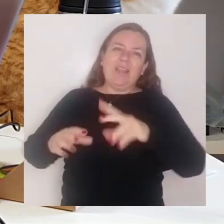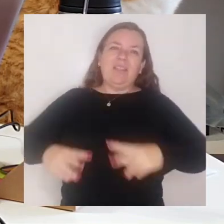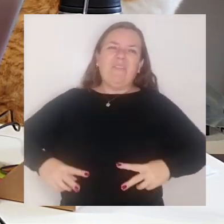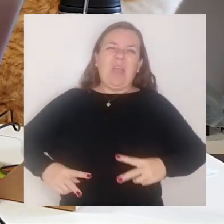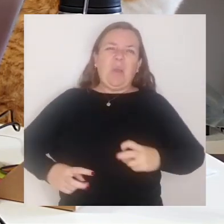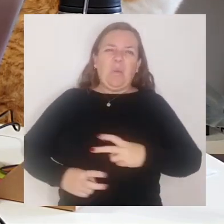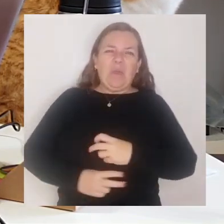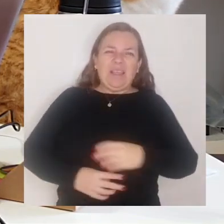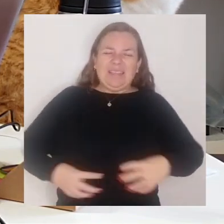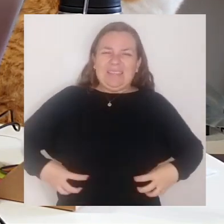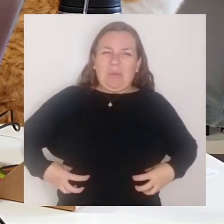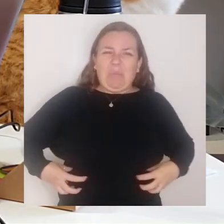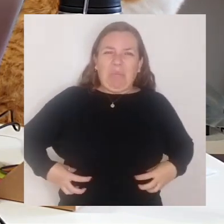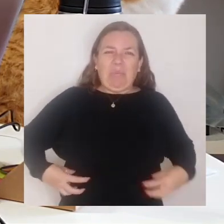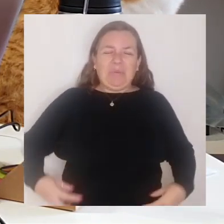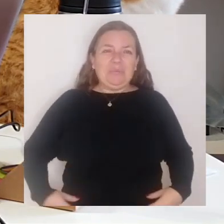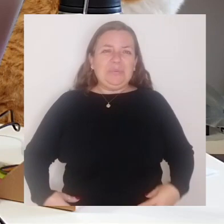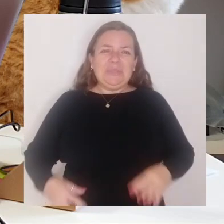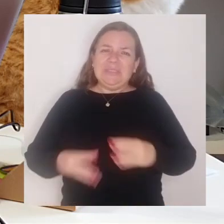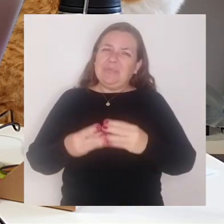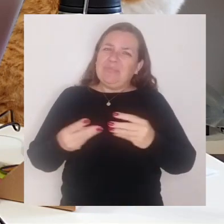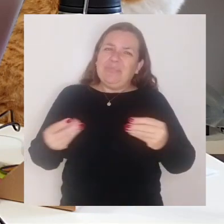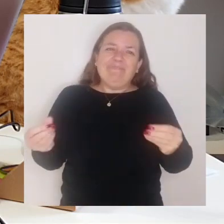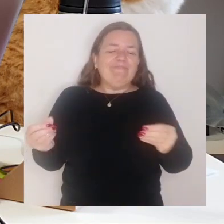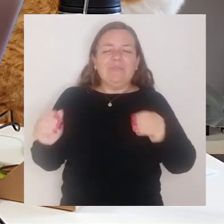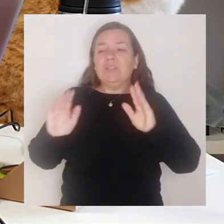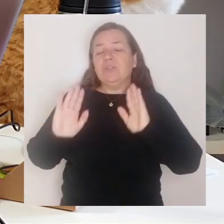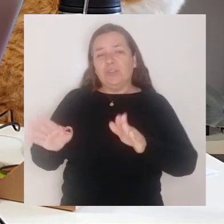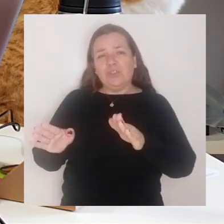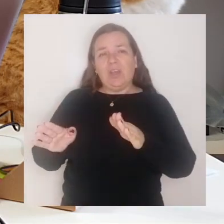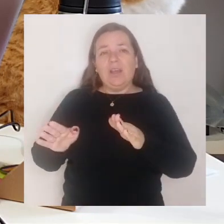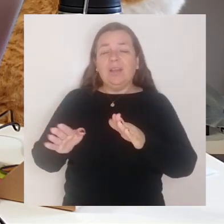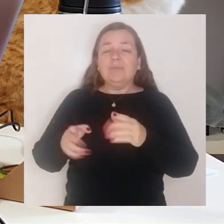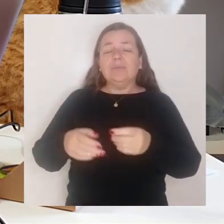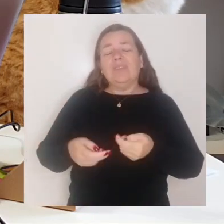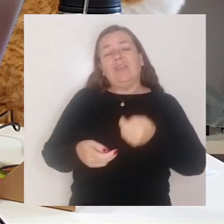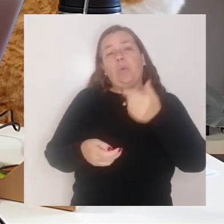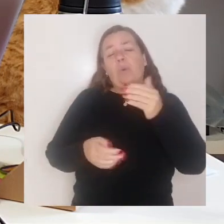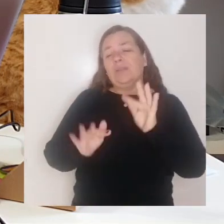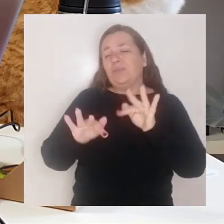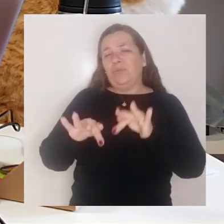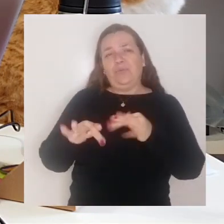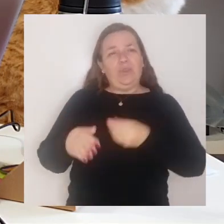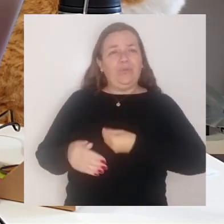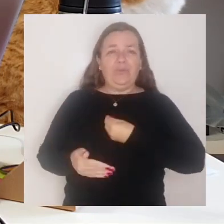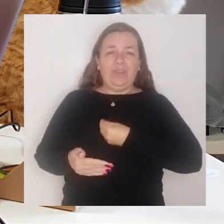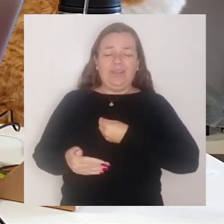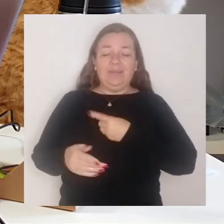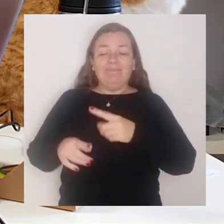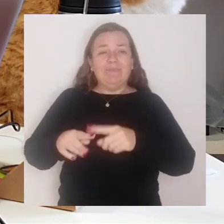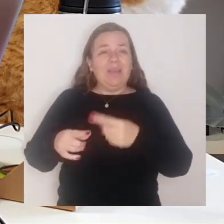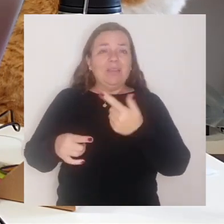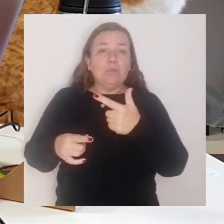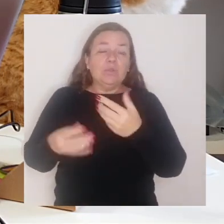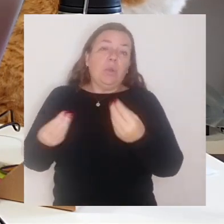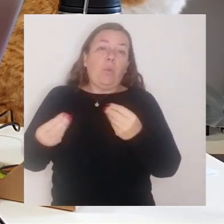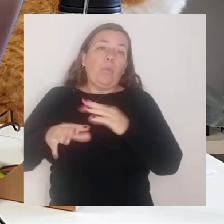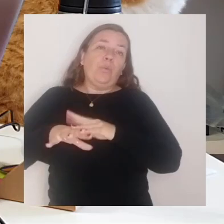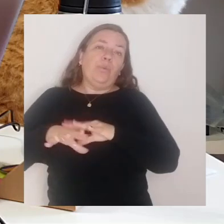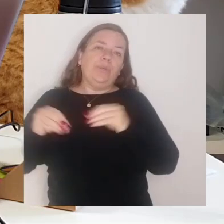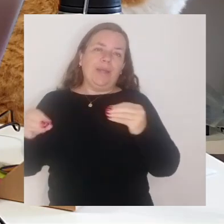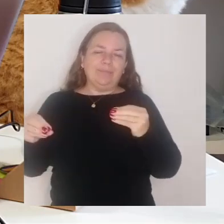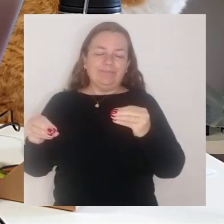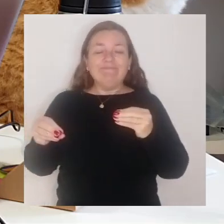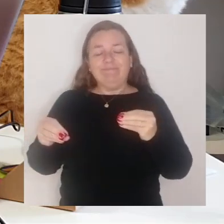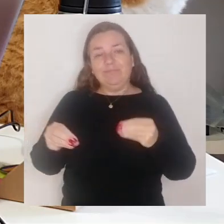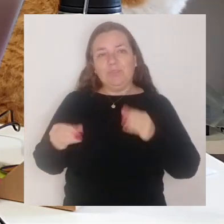no pâncreas, com metástase no fígado e no cérebro e, portanto, o único tratamento que seria possível para ela seria paliativo. Então ela já